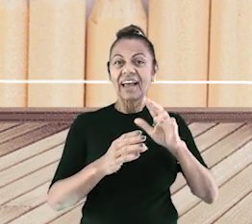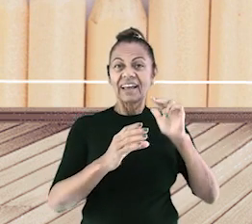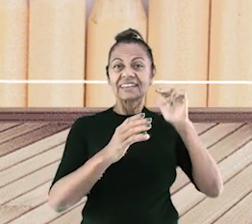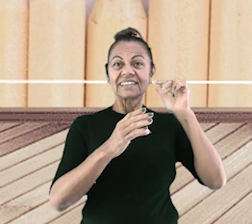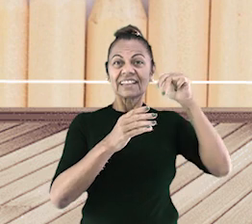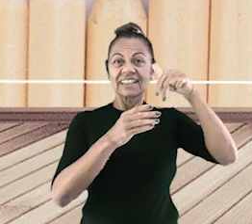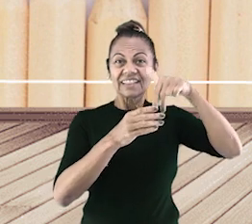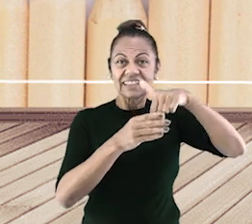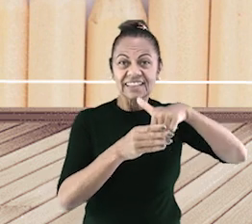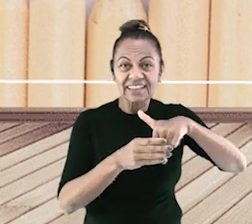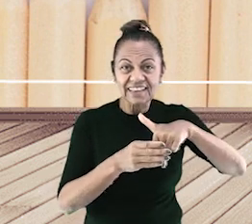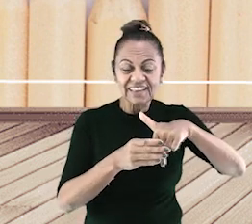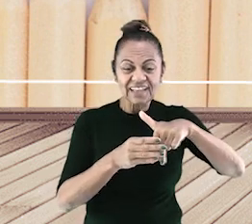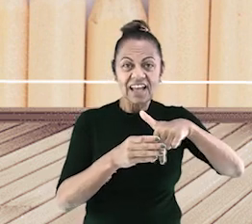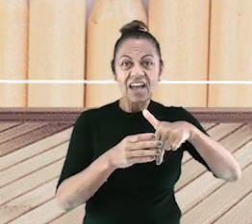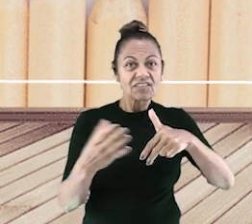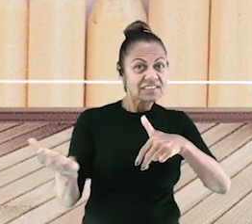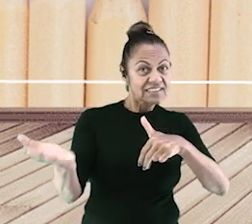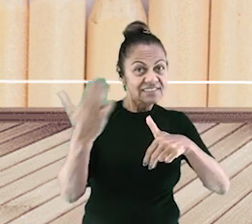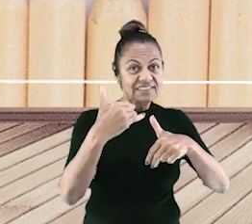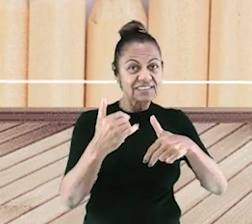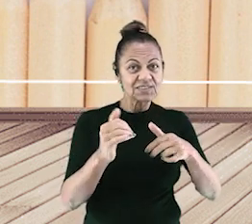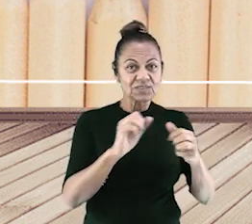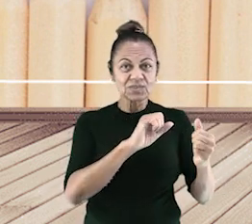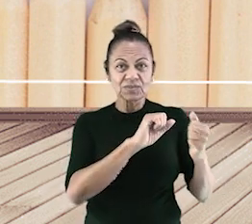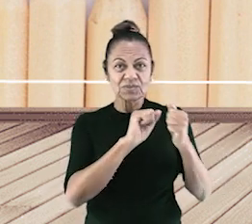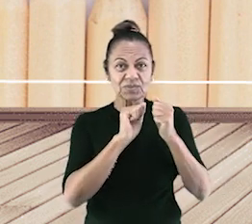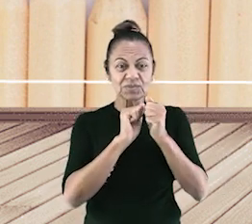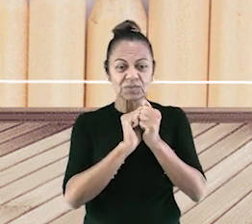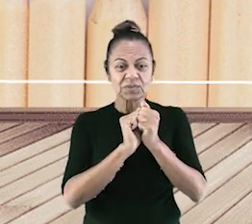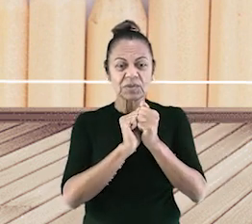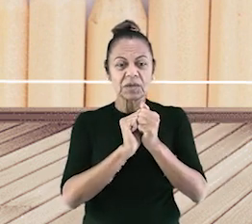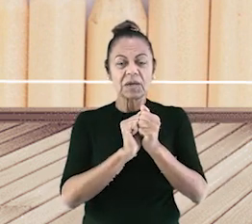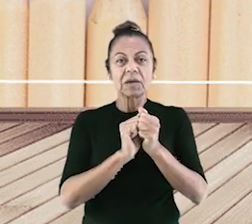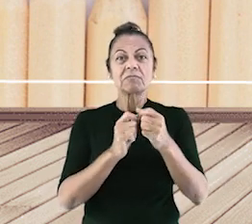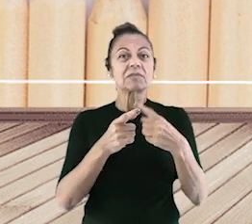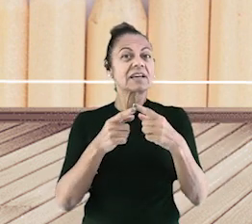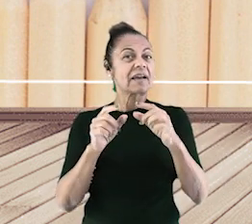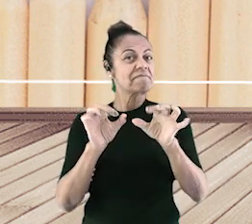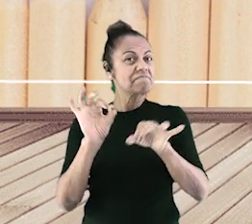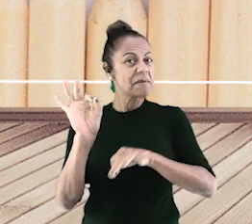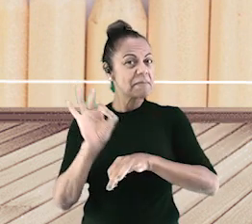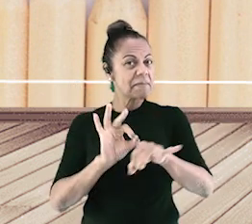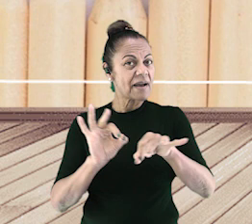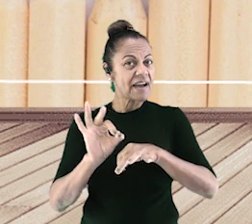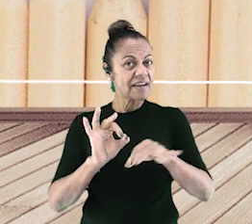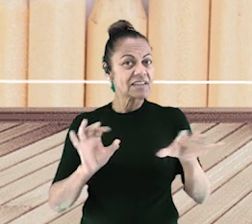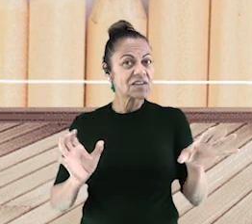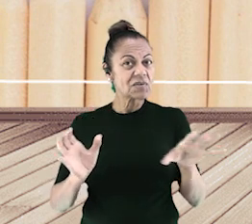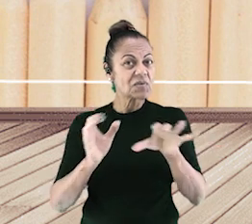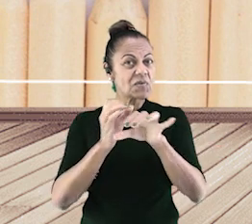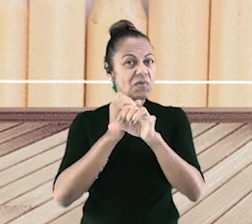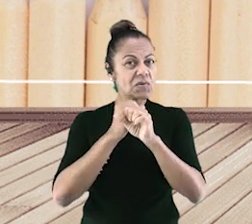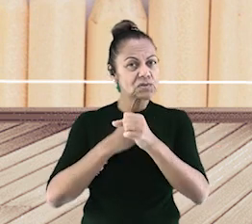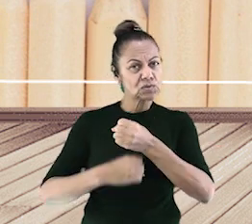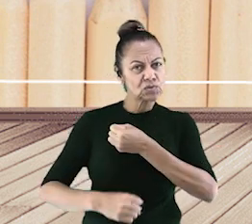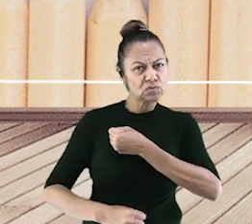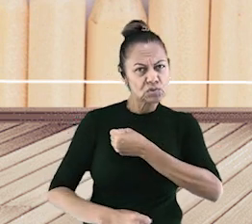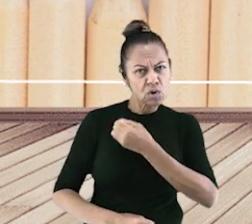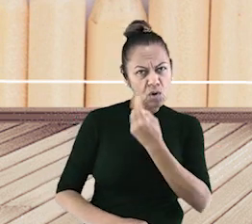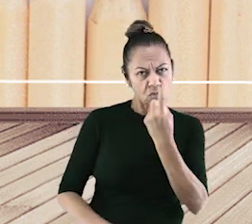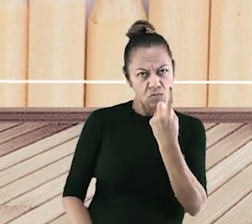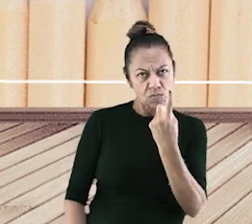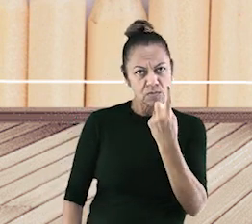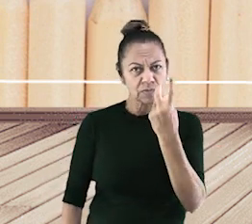mágica. Exatamente, vocês vêm comigo, hein? Porque se prepare e conte aqui comigo